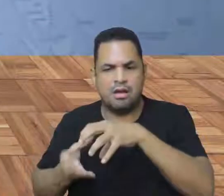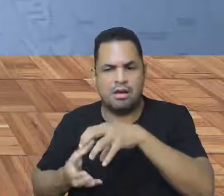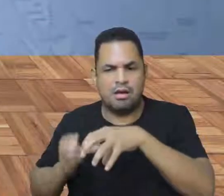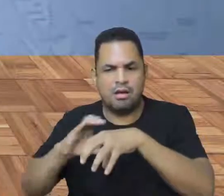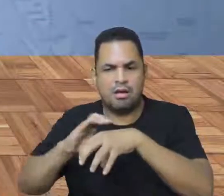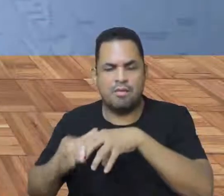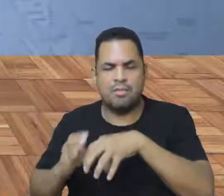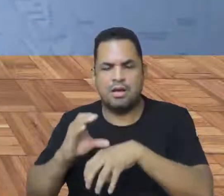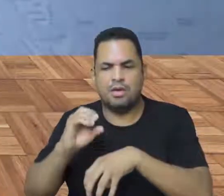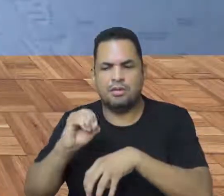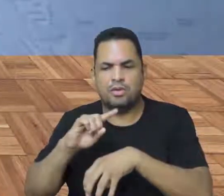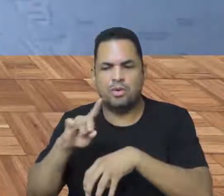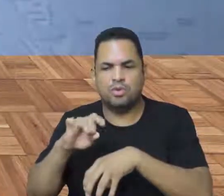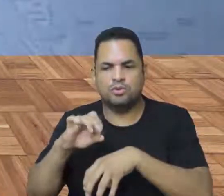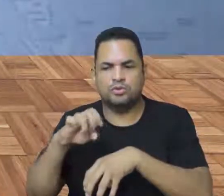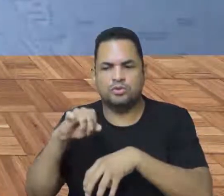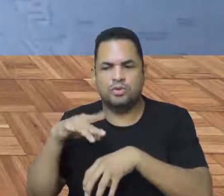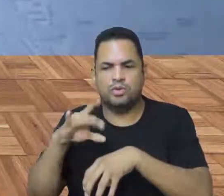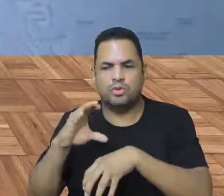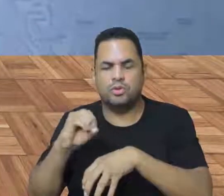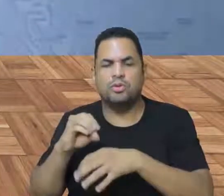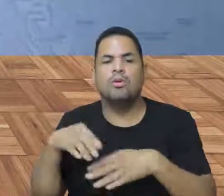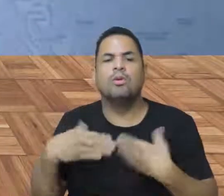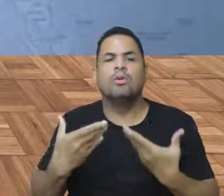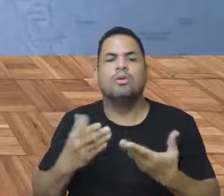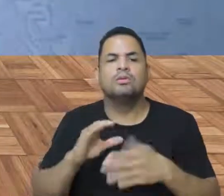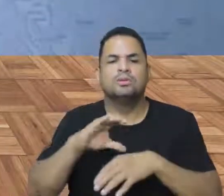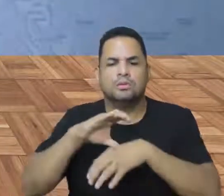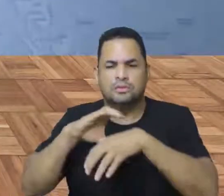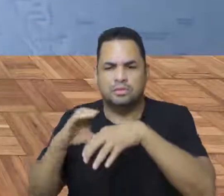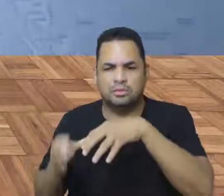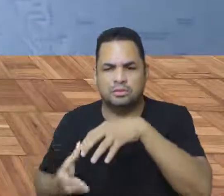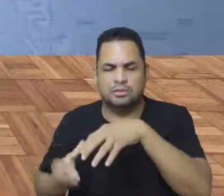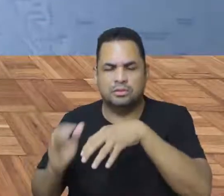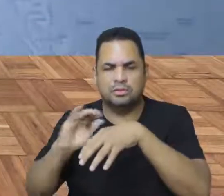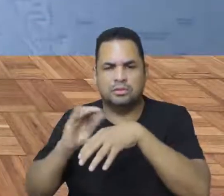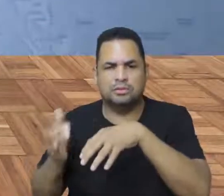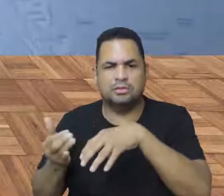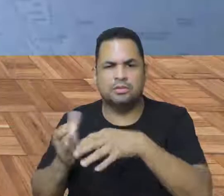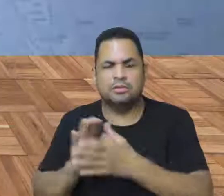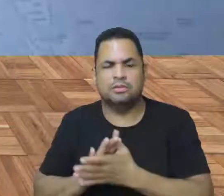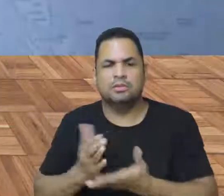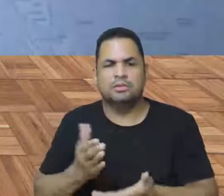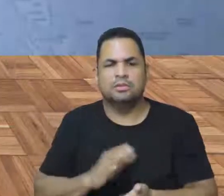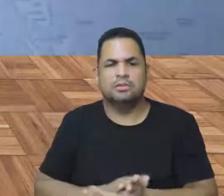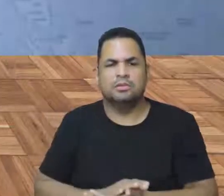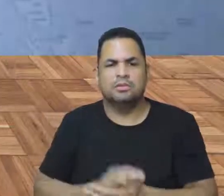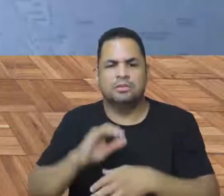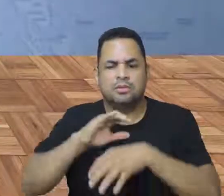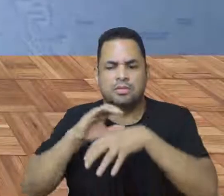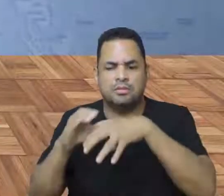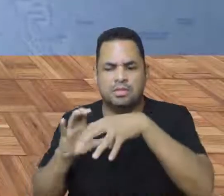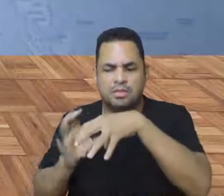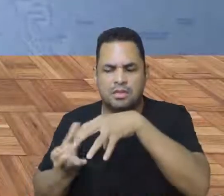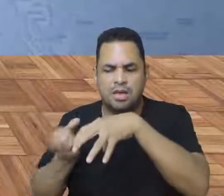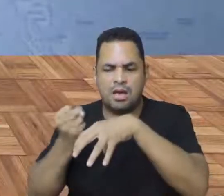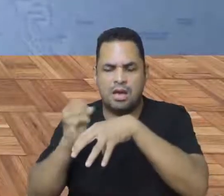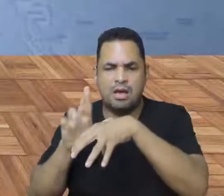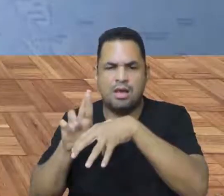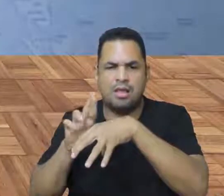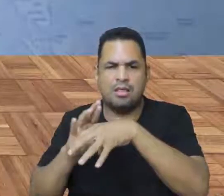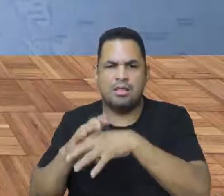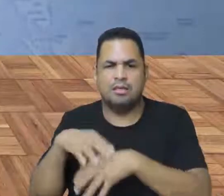a camada de ozônio, professor Arimateia? A camada de ozônio está numa camada da atmosfera chamada de